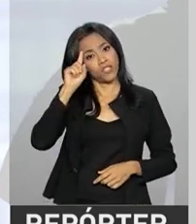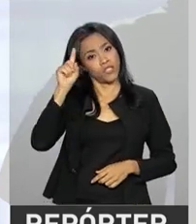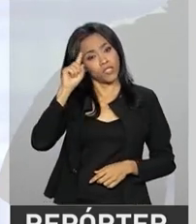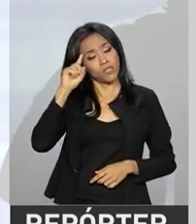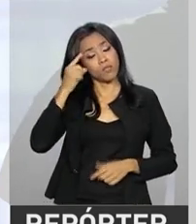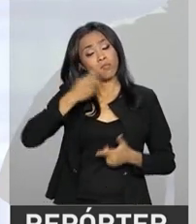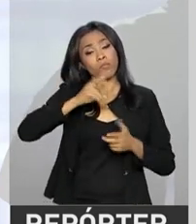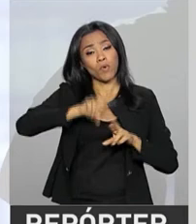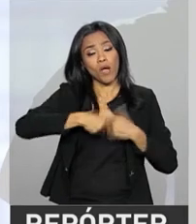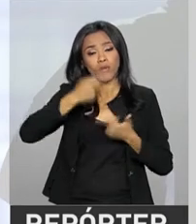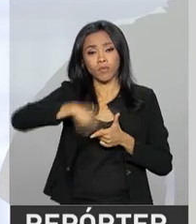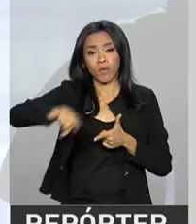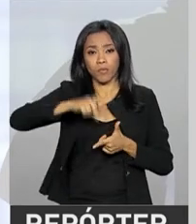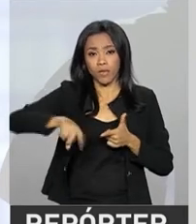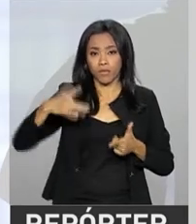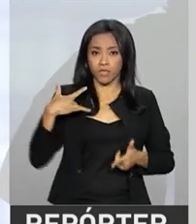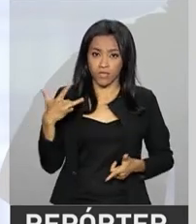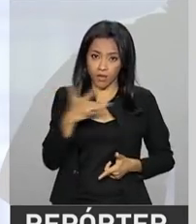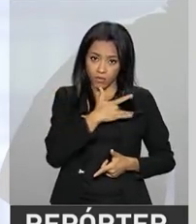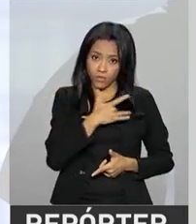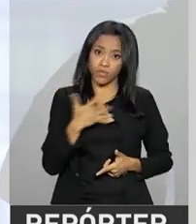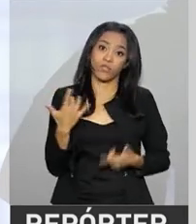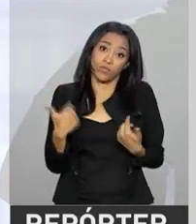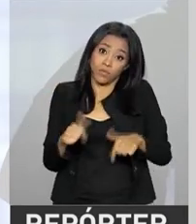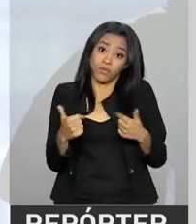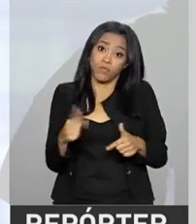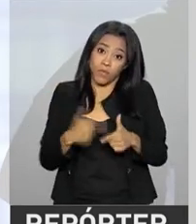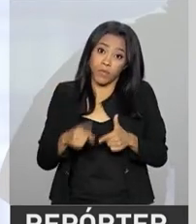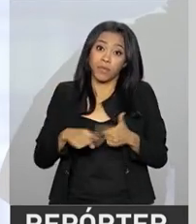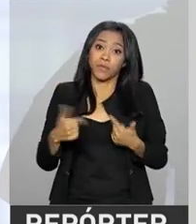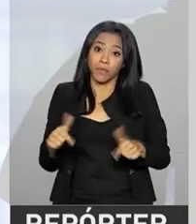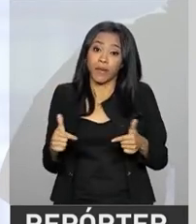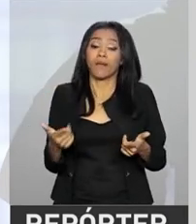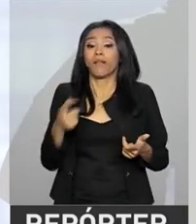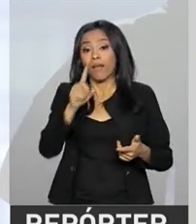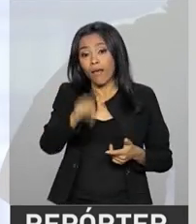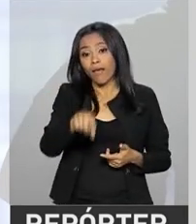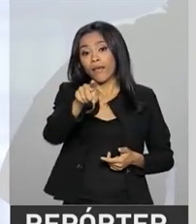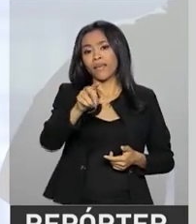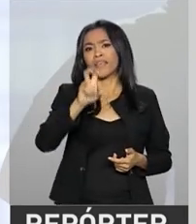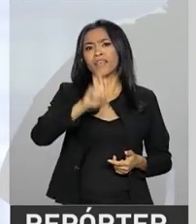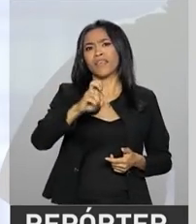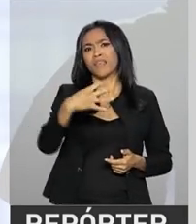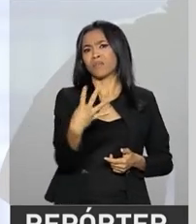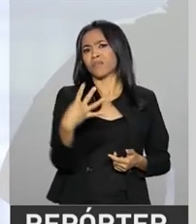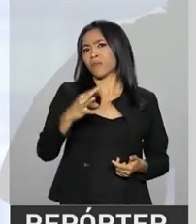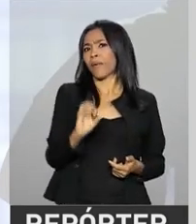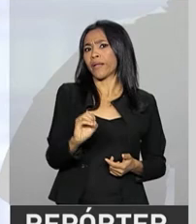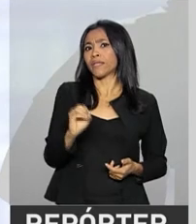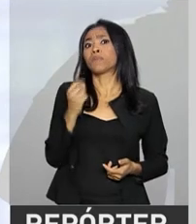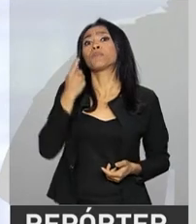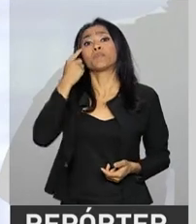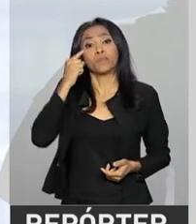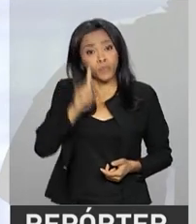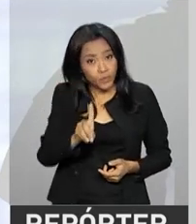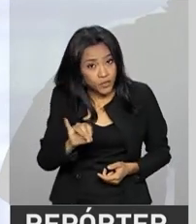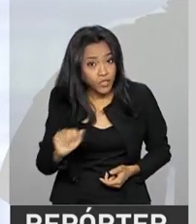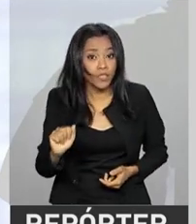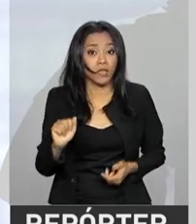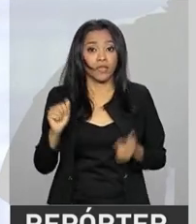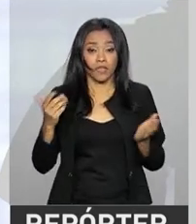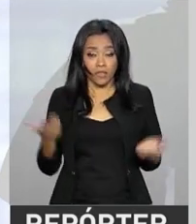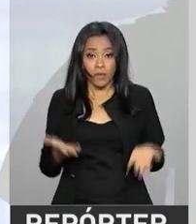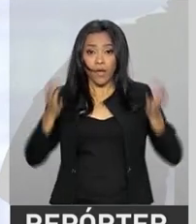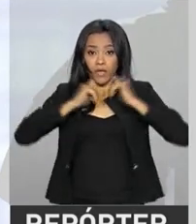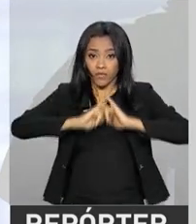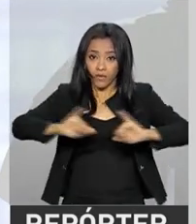saúde relacionado à atividade profissional. Uma média de 540 afastamentos por dia. O foco da Campanha